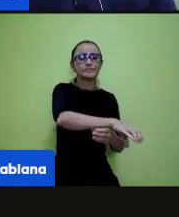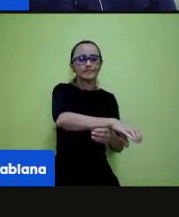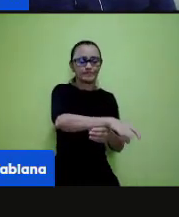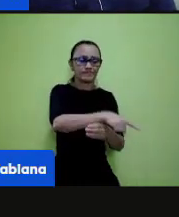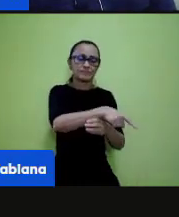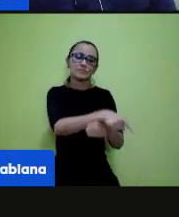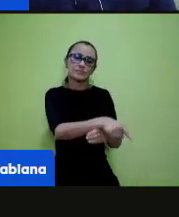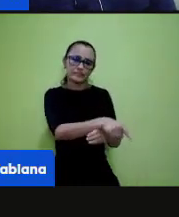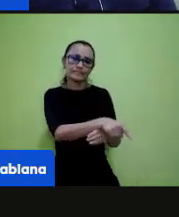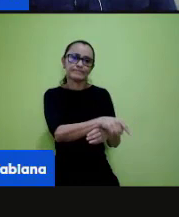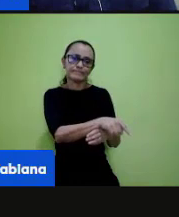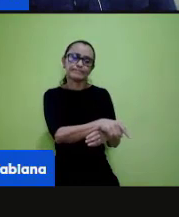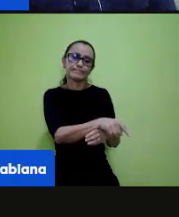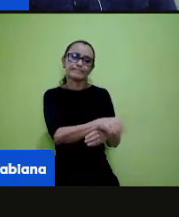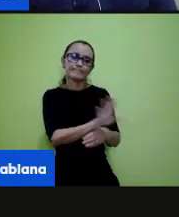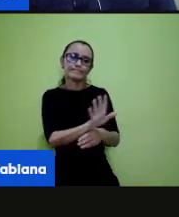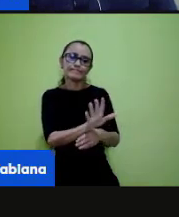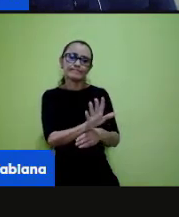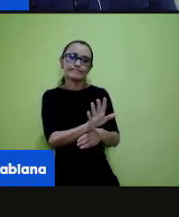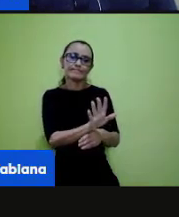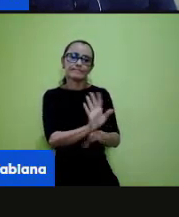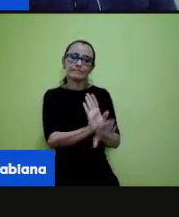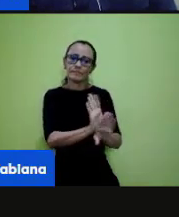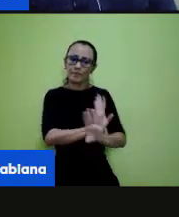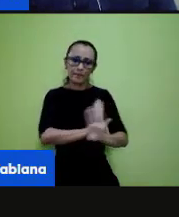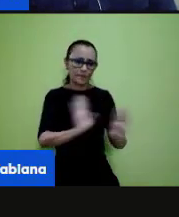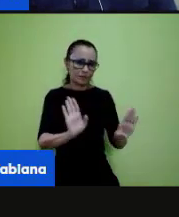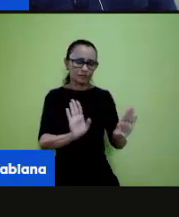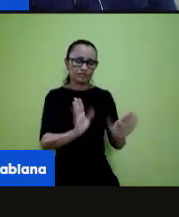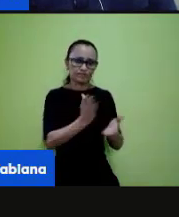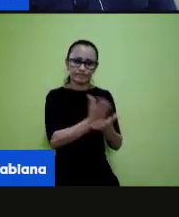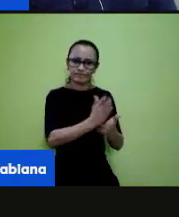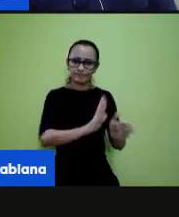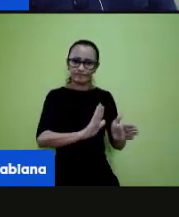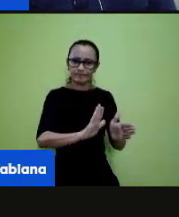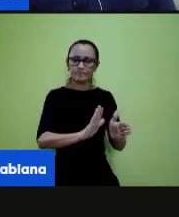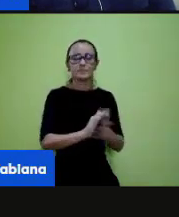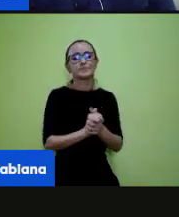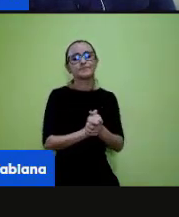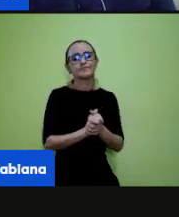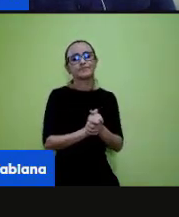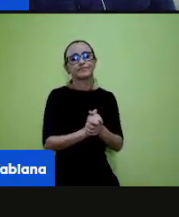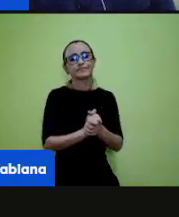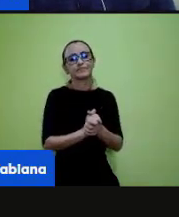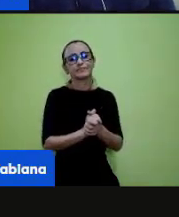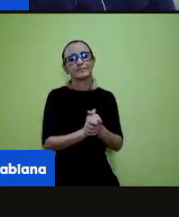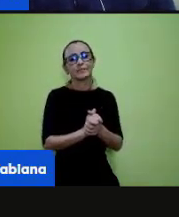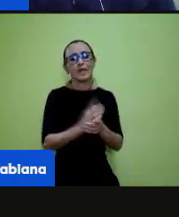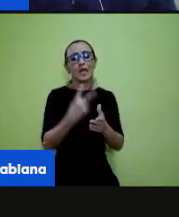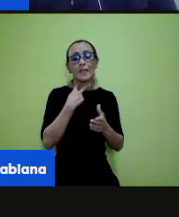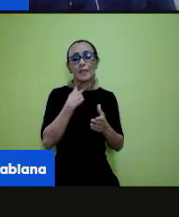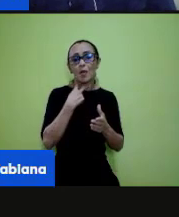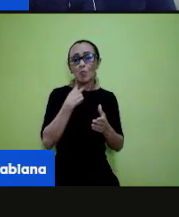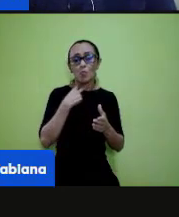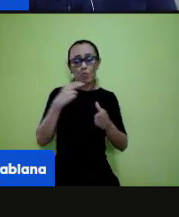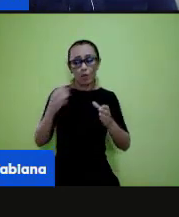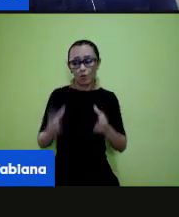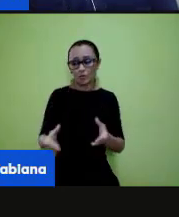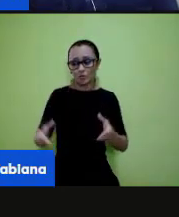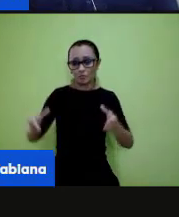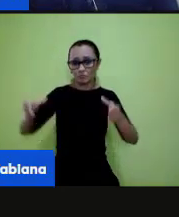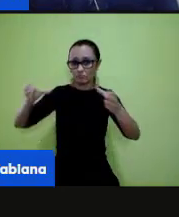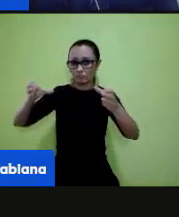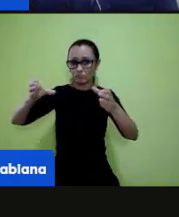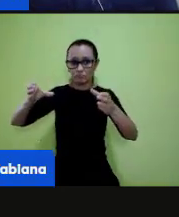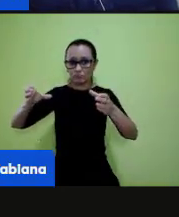fase somente na água. Então, elimina essa fase do vetor. Não pode ser jogado em vaso, em ralos, porque pode